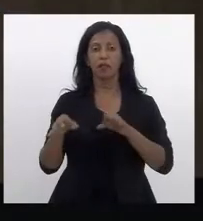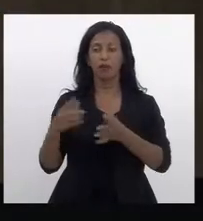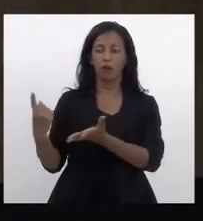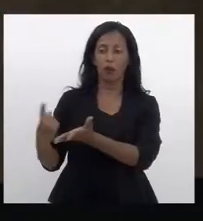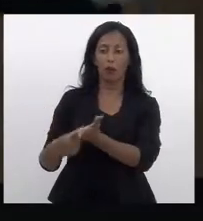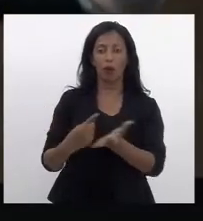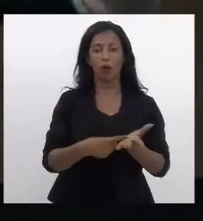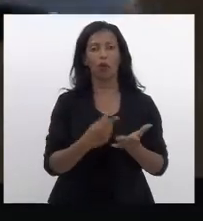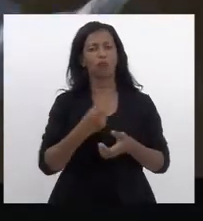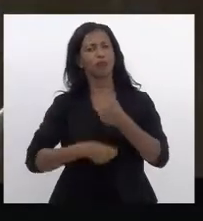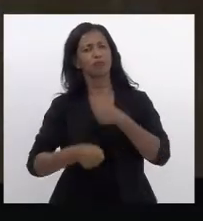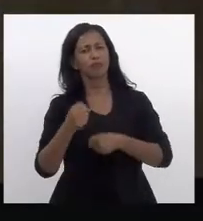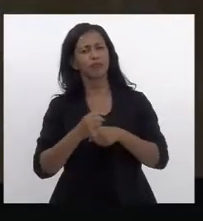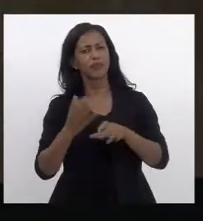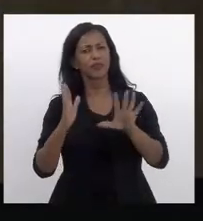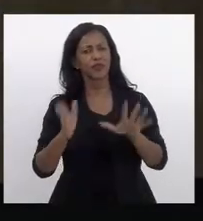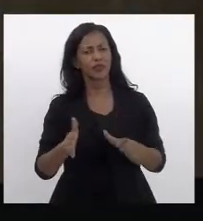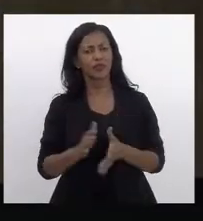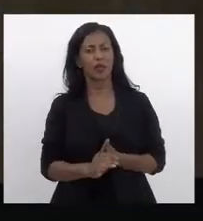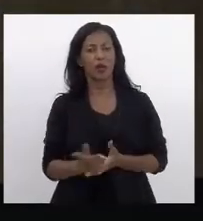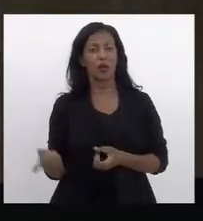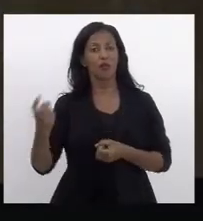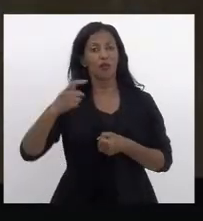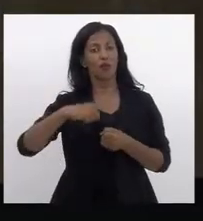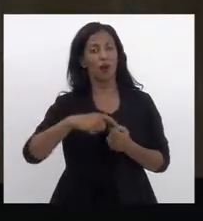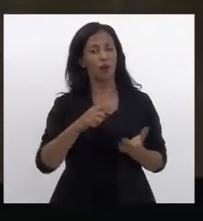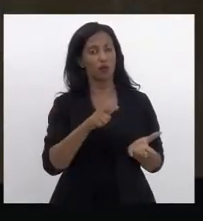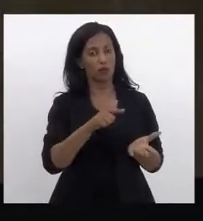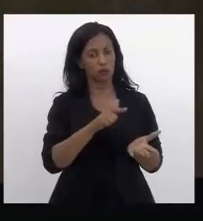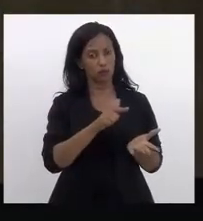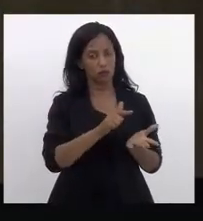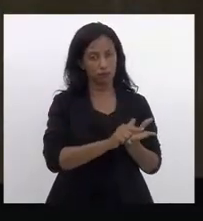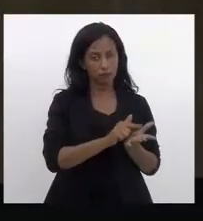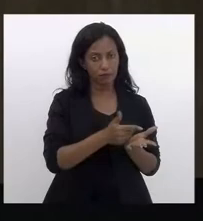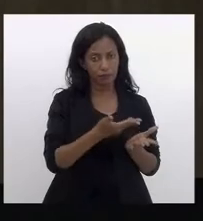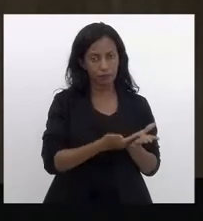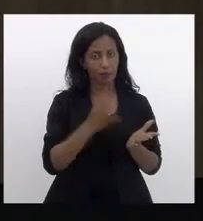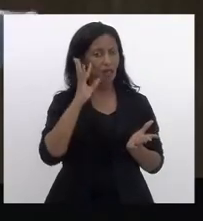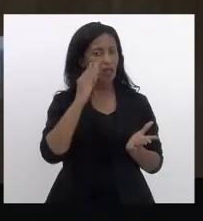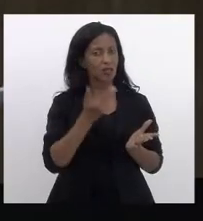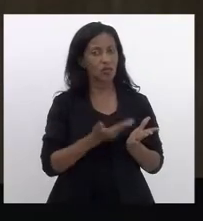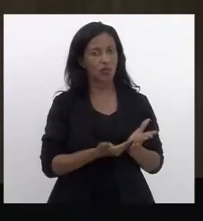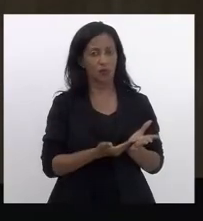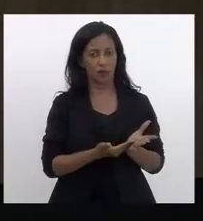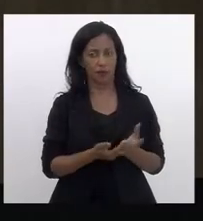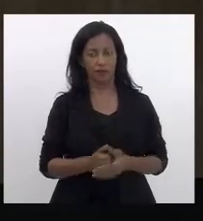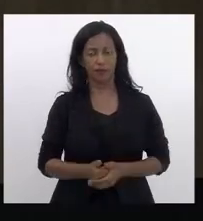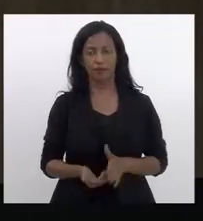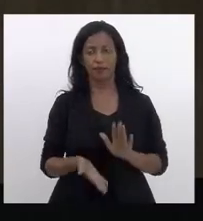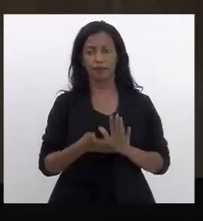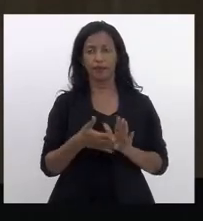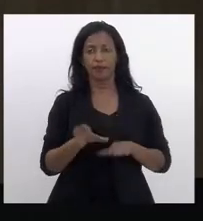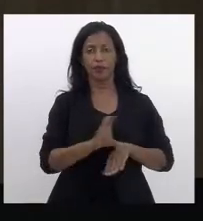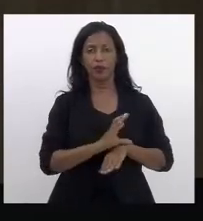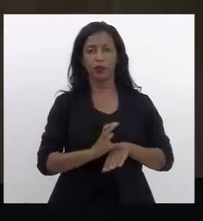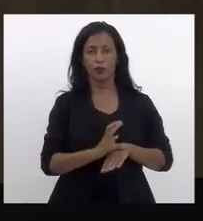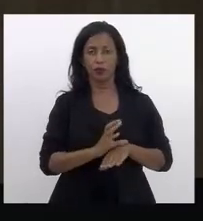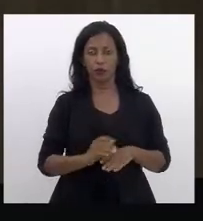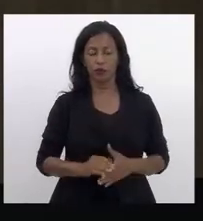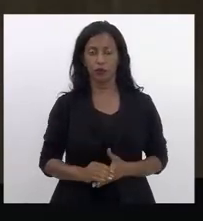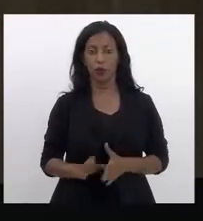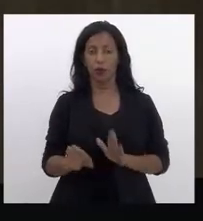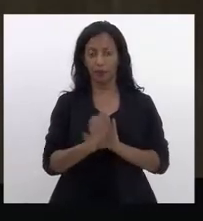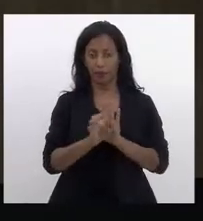feito o ano passado. Então, portanto, volta à pauta para resolver essas questões. Parecer pela constitucionalidade